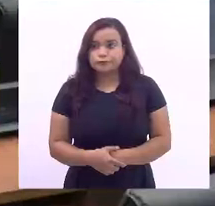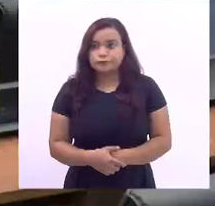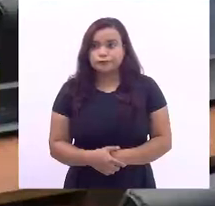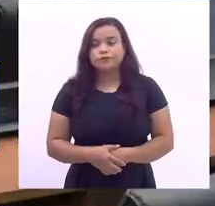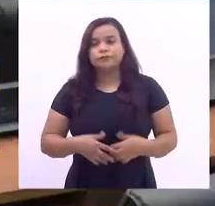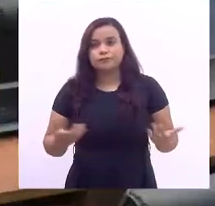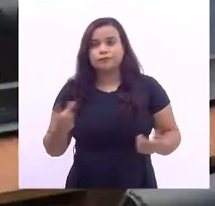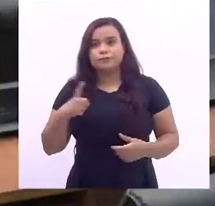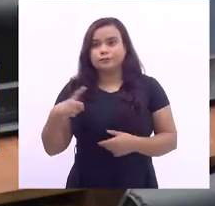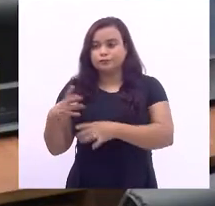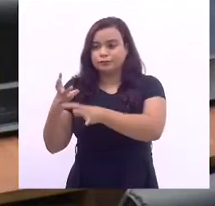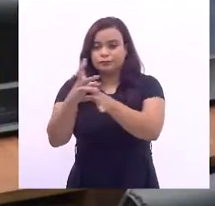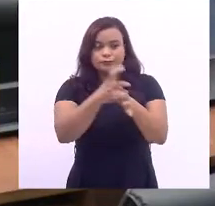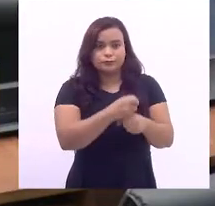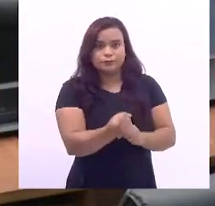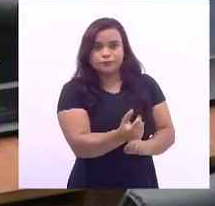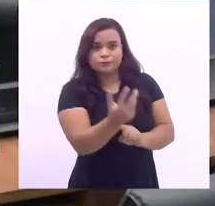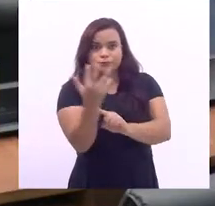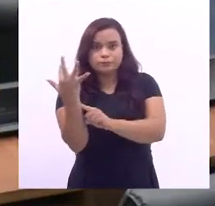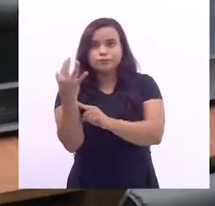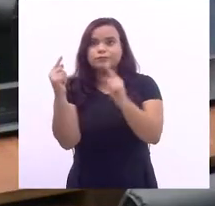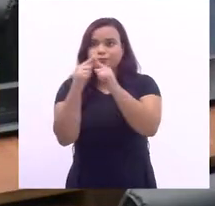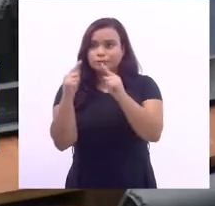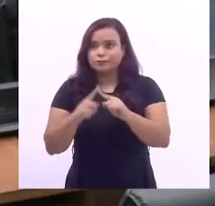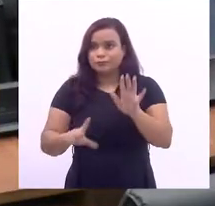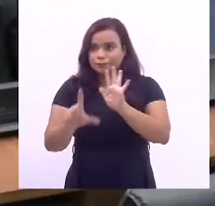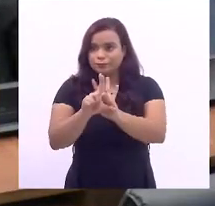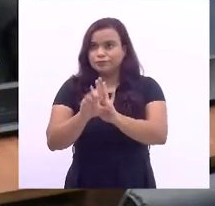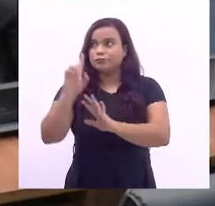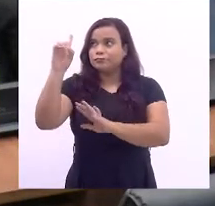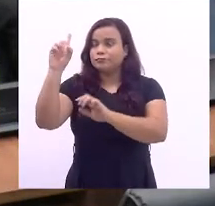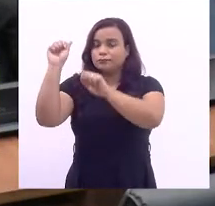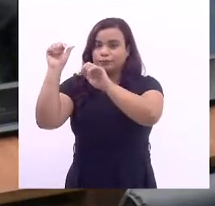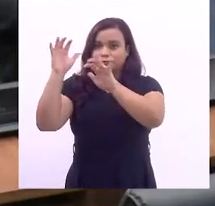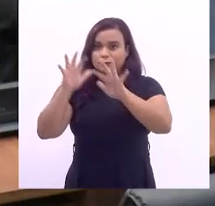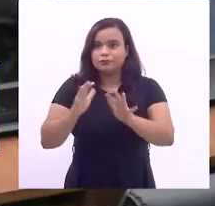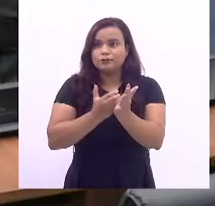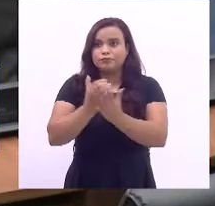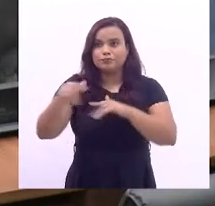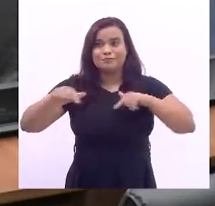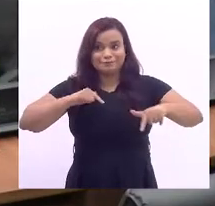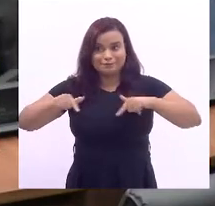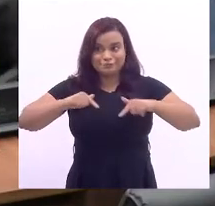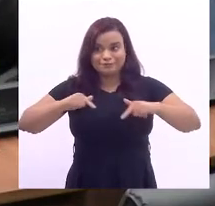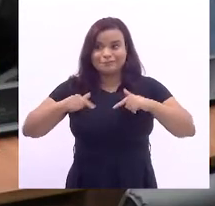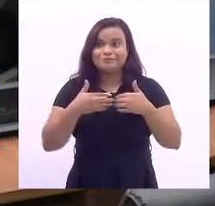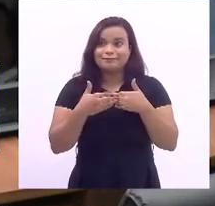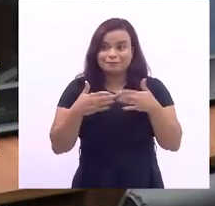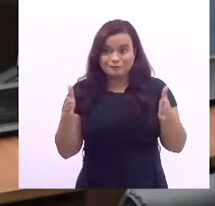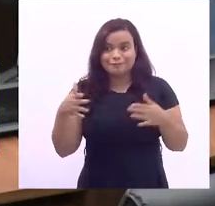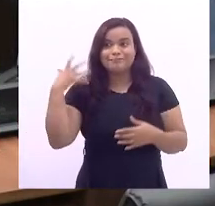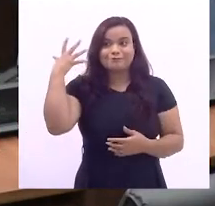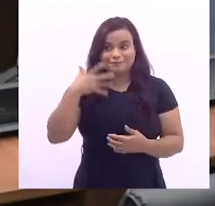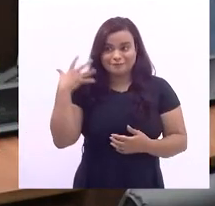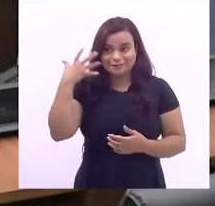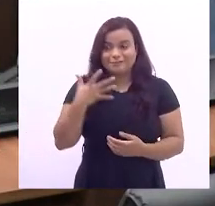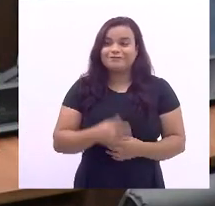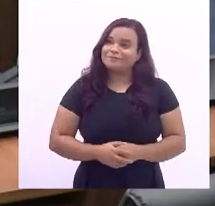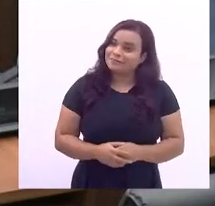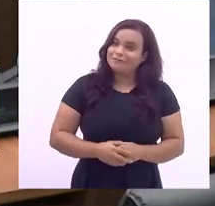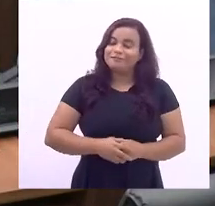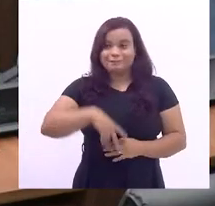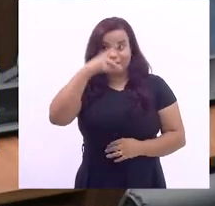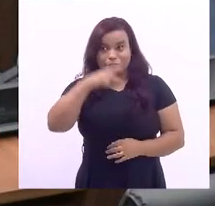em havendo número legal e sob a proteção de Deus iniciamos os nossos trabalhos está aberta a sessão a